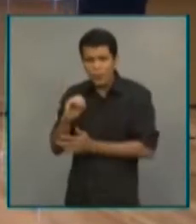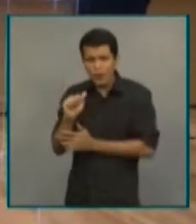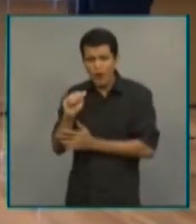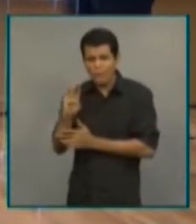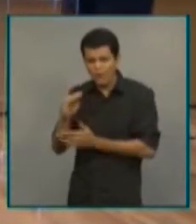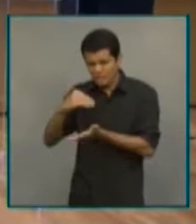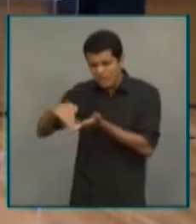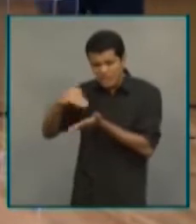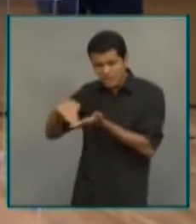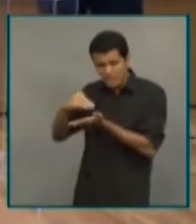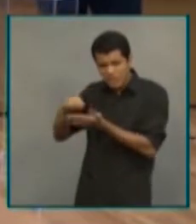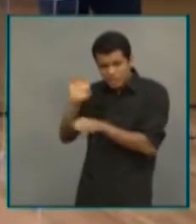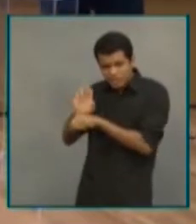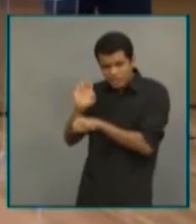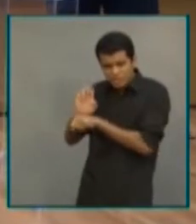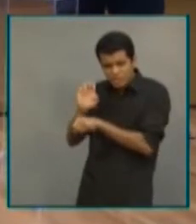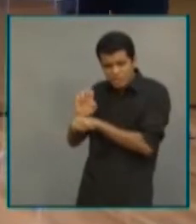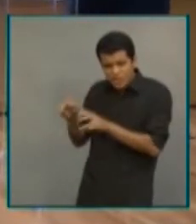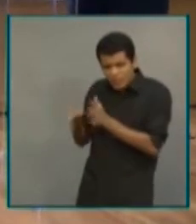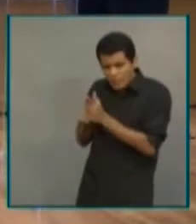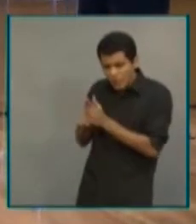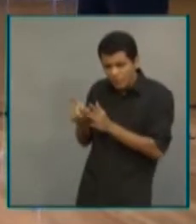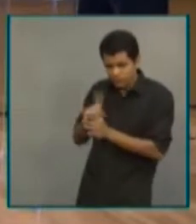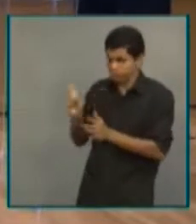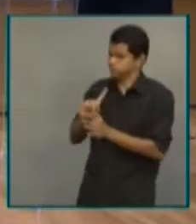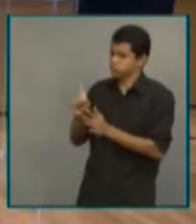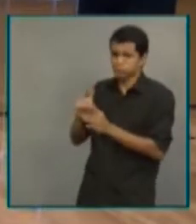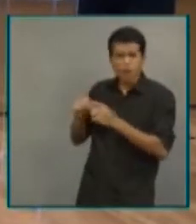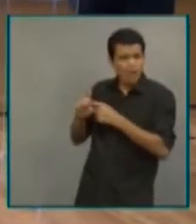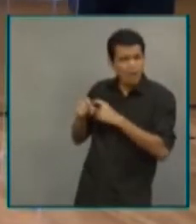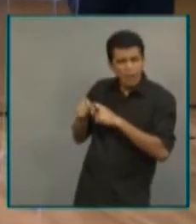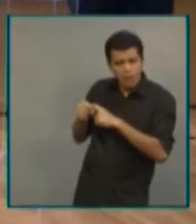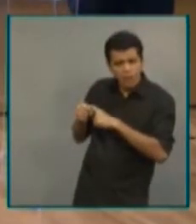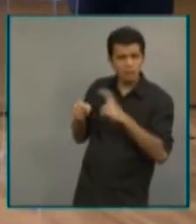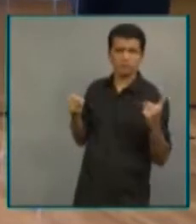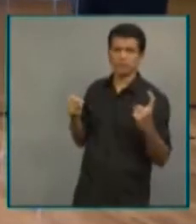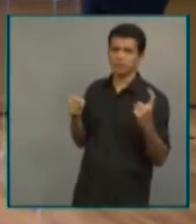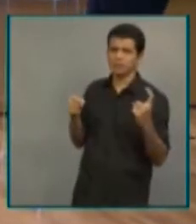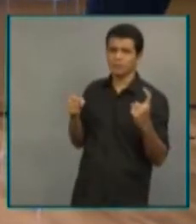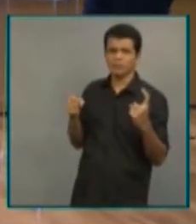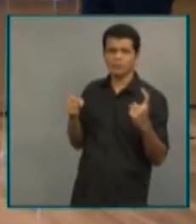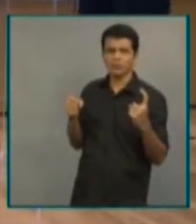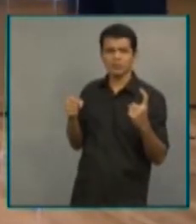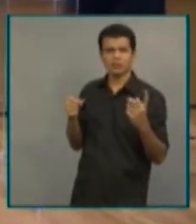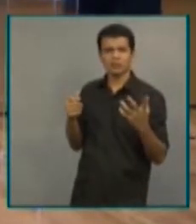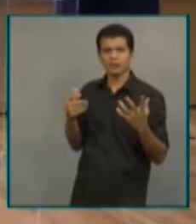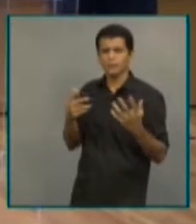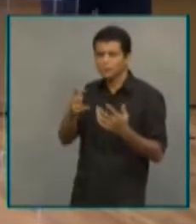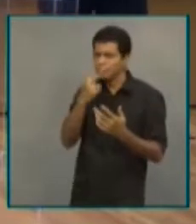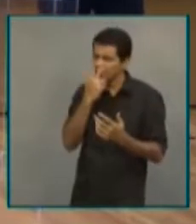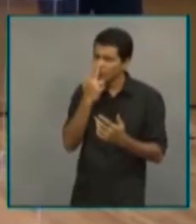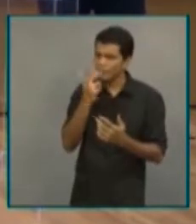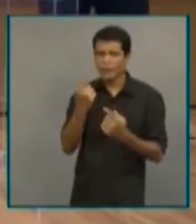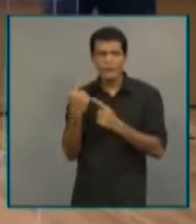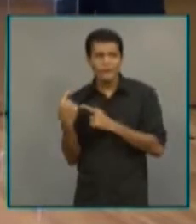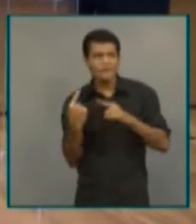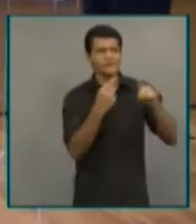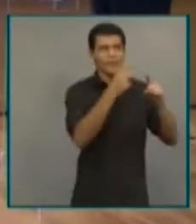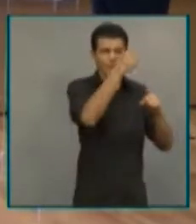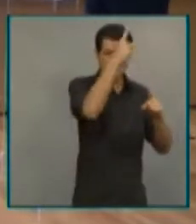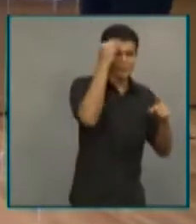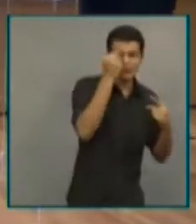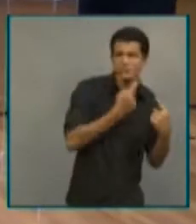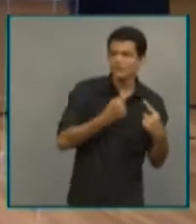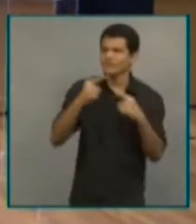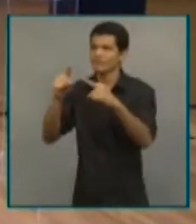são coniventes com cargos, vocês não fazem nada que contrarie o governo do Estado, o prefeito de Fortaleza, nem o